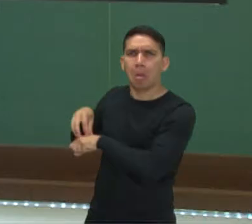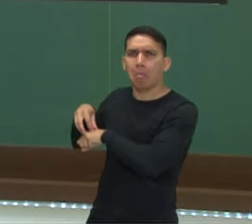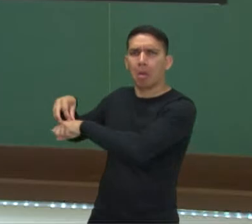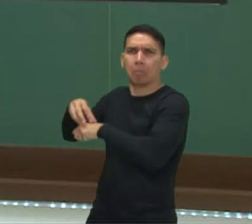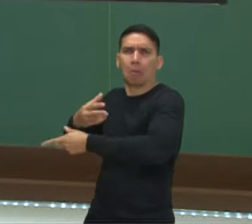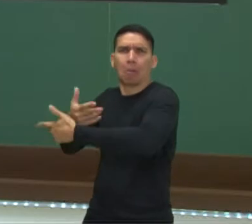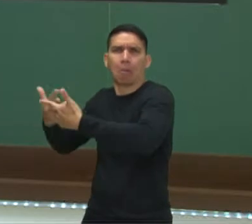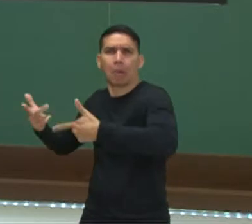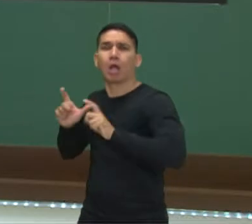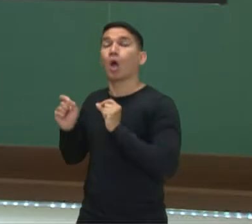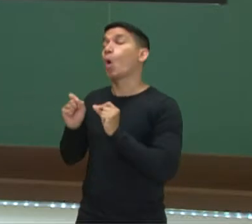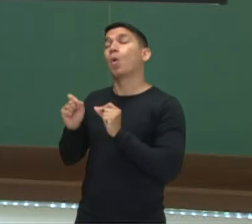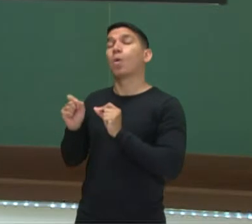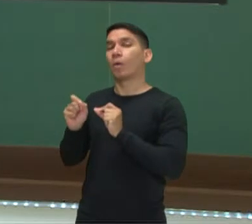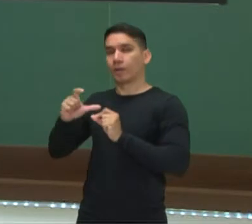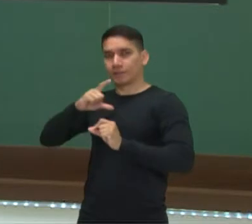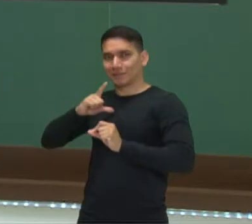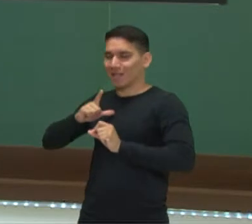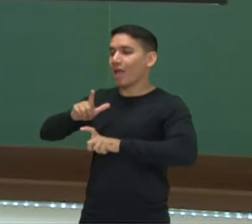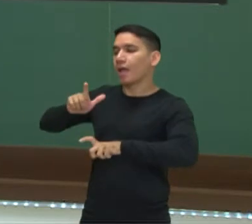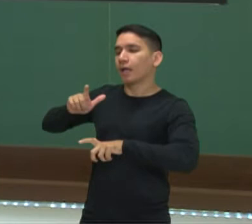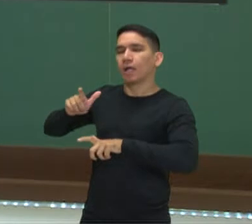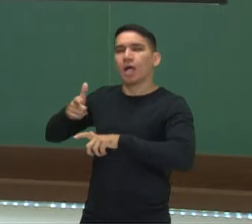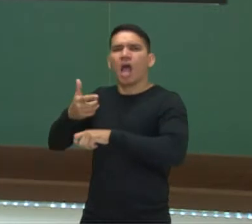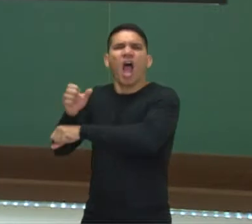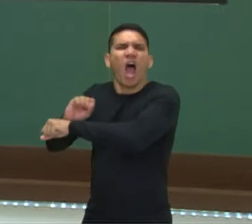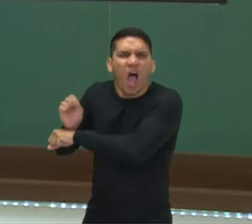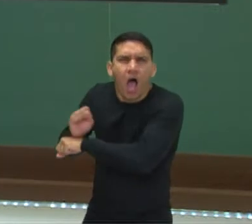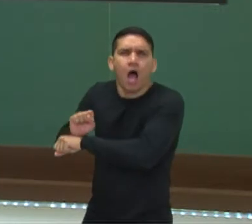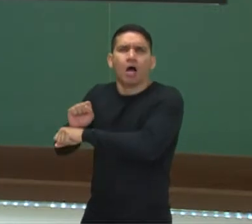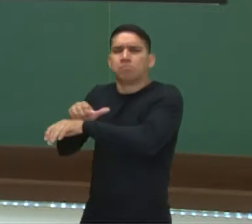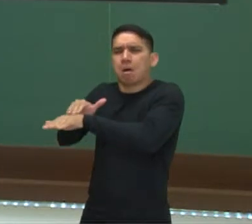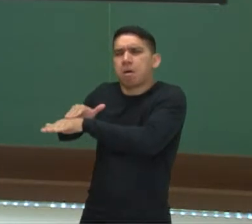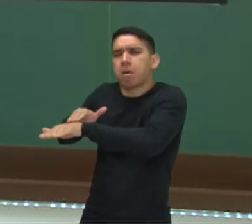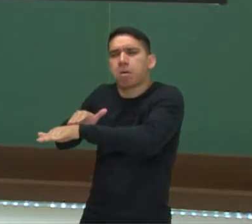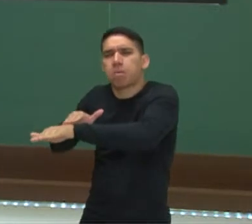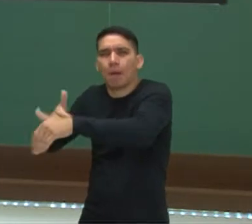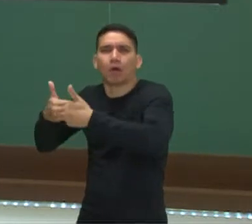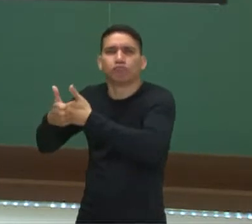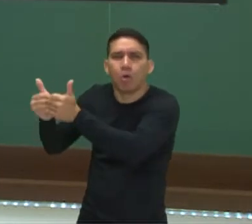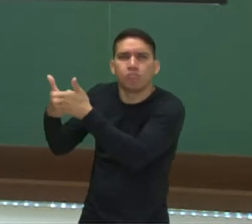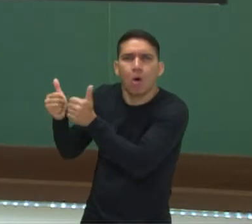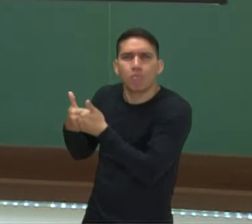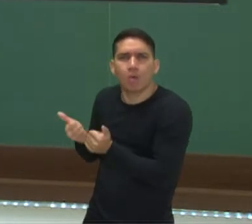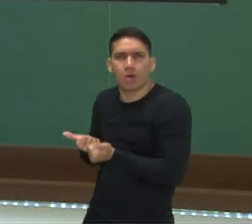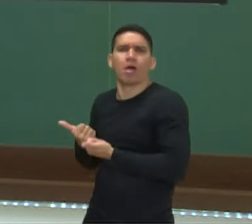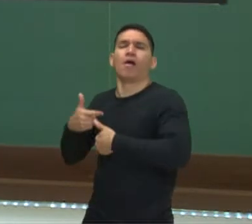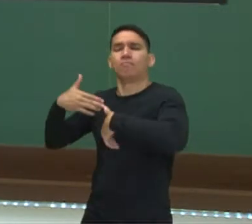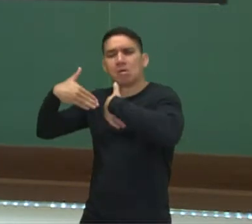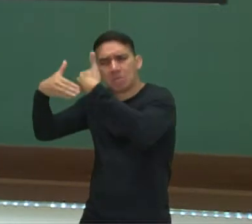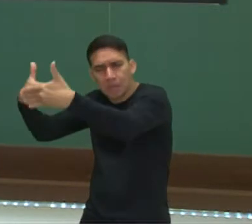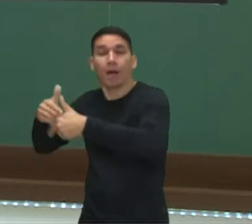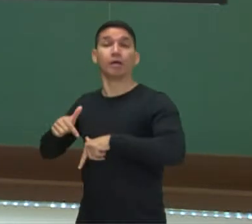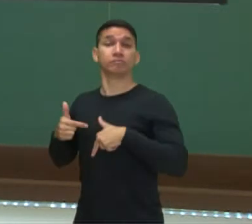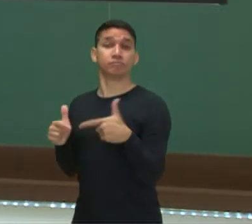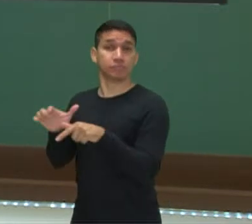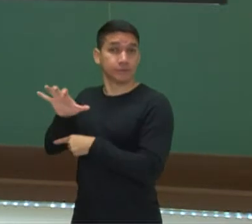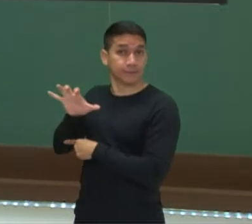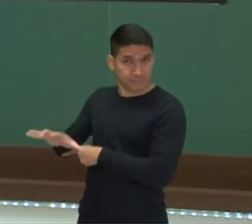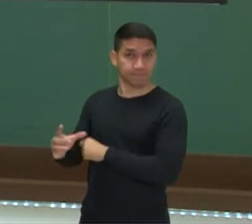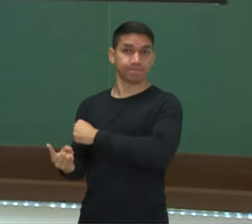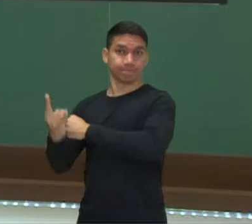grande quantidade de carros, de veículos para desenvolver essas atividades nas cidades.